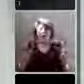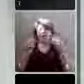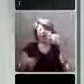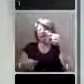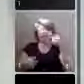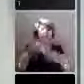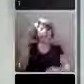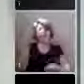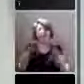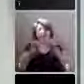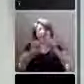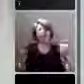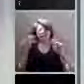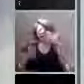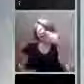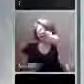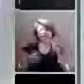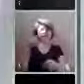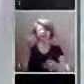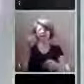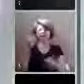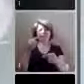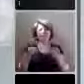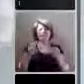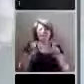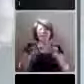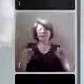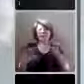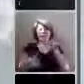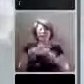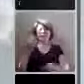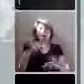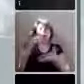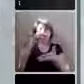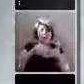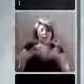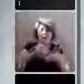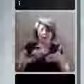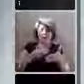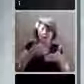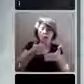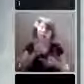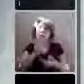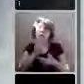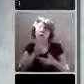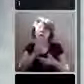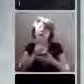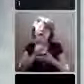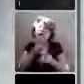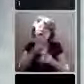achei que ficou um pouco confuso. Teve uma repetição. Eu leria melhor isso aí para deixar um pouco mais claro,